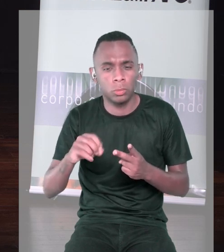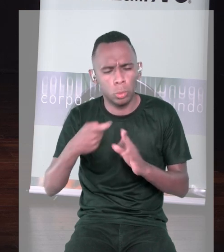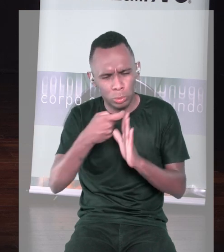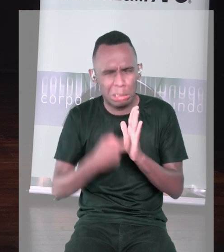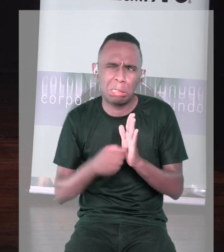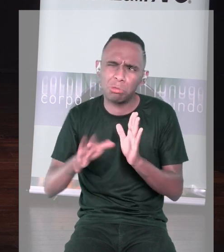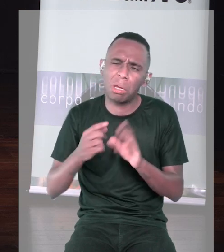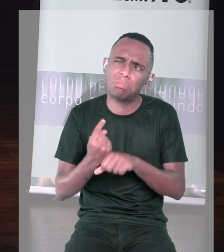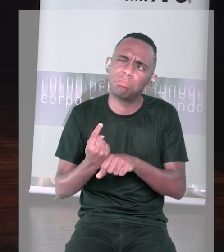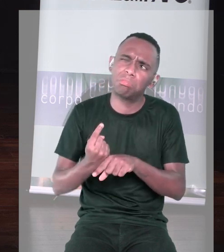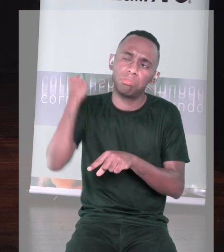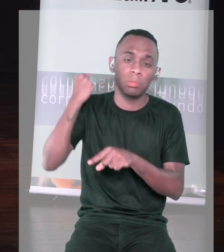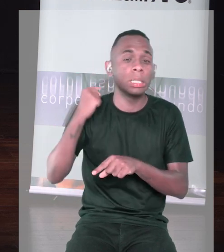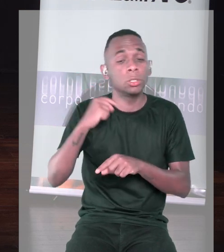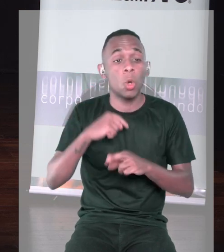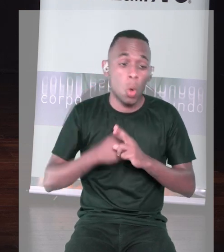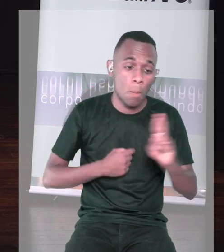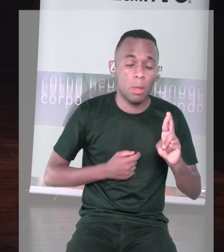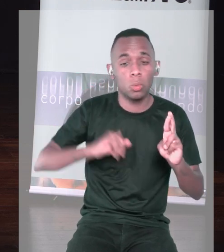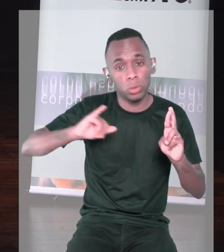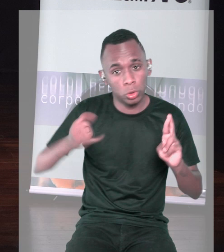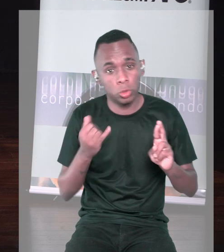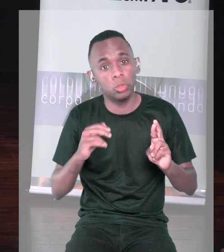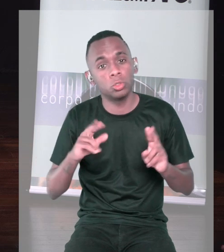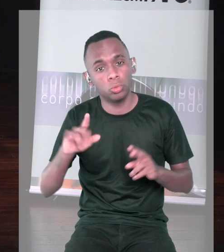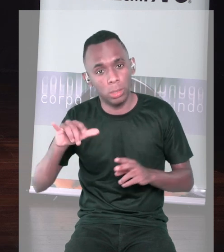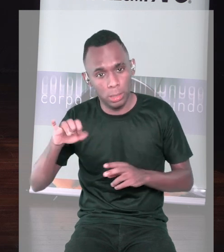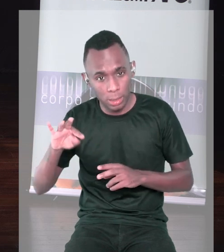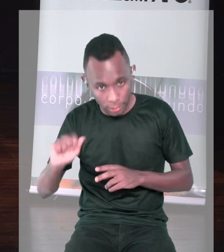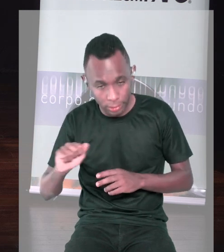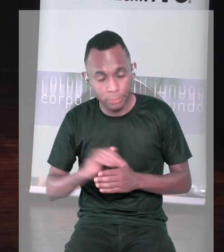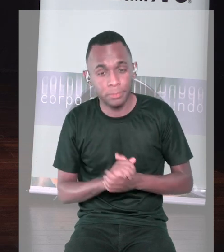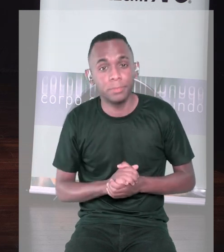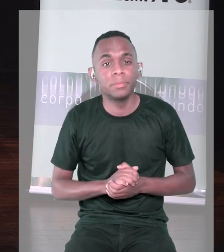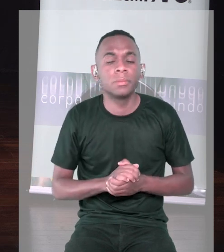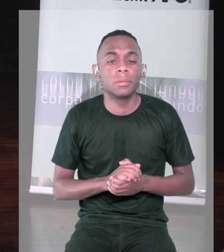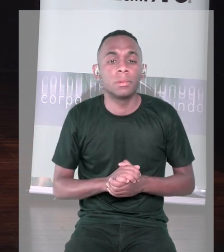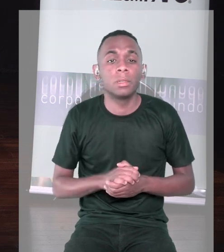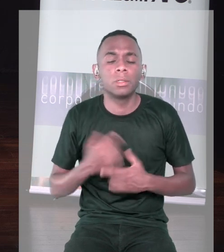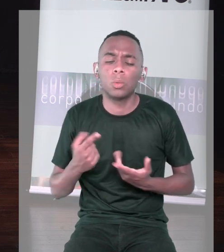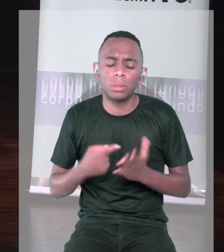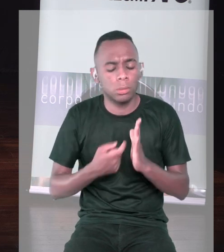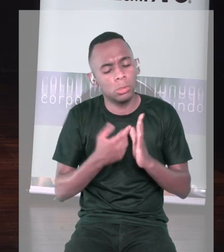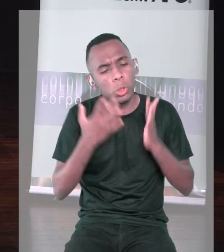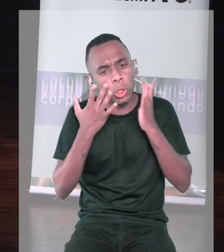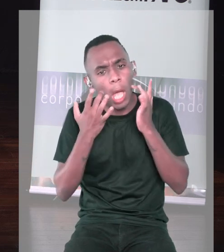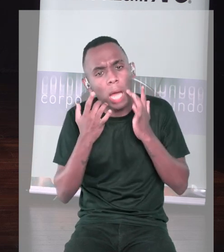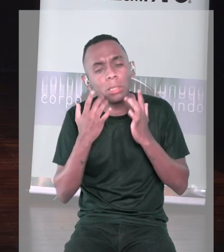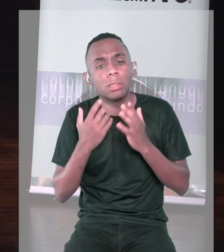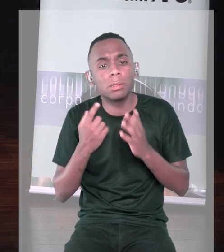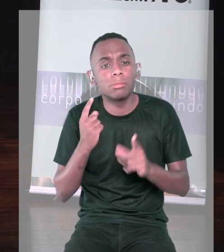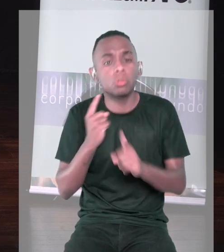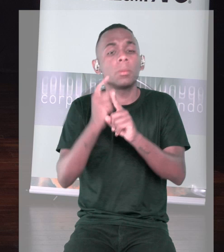Benzaquem, um texto de muito tempo atrás sobre Romeu e Julieta, que é uma pérola, quando apontaram na peça